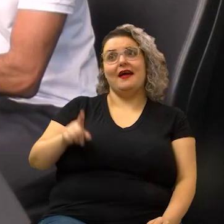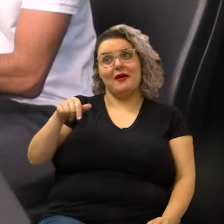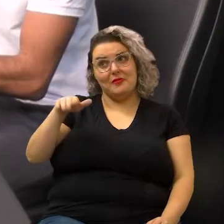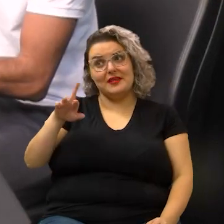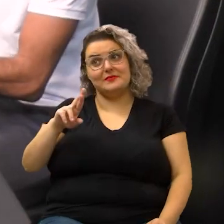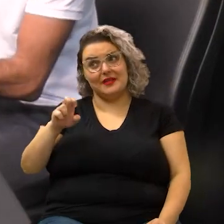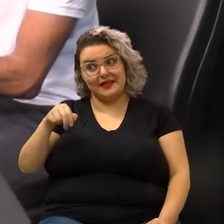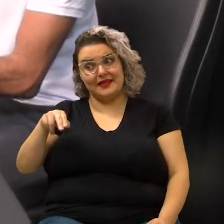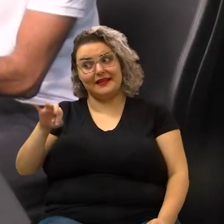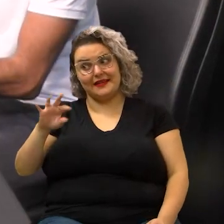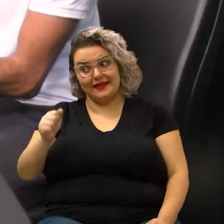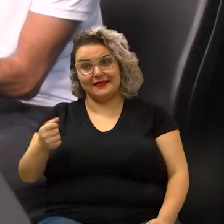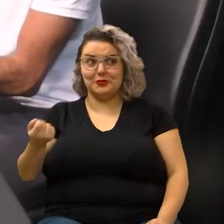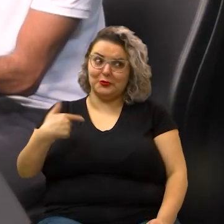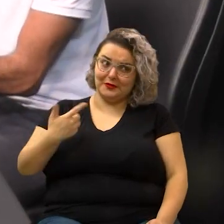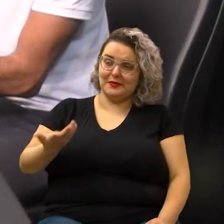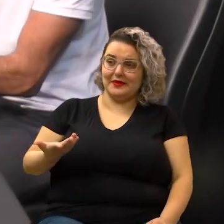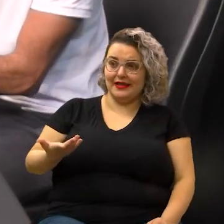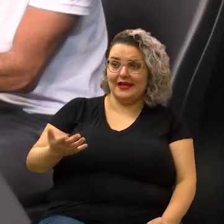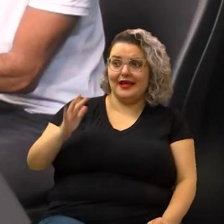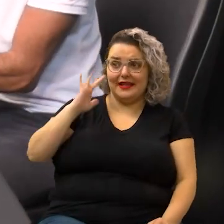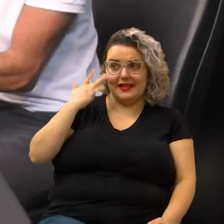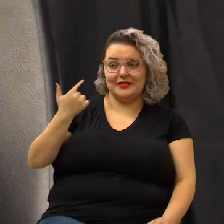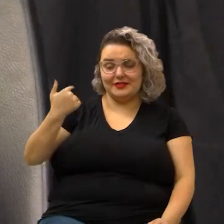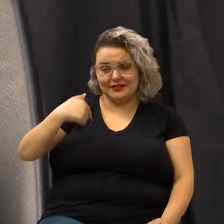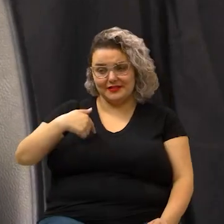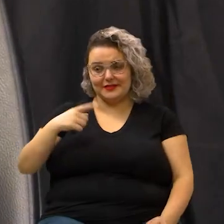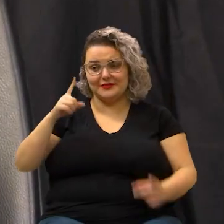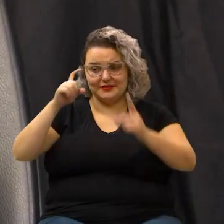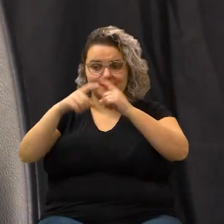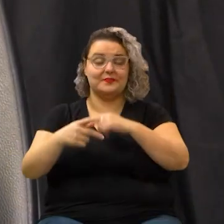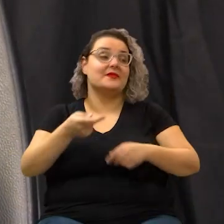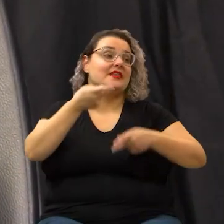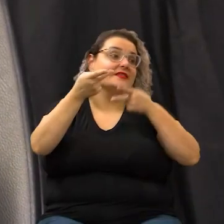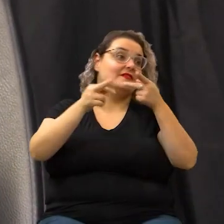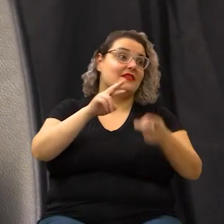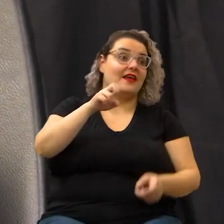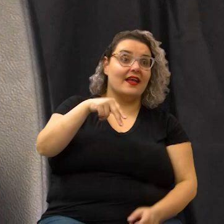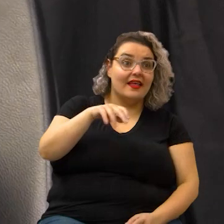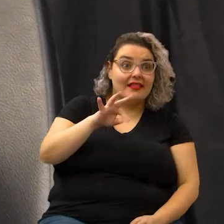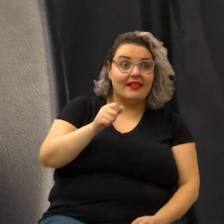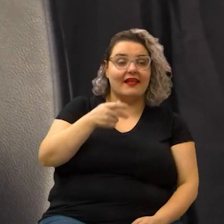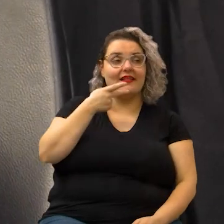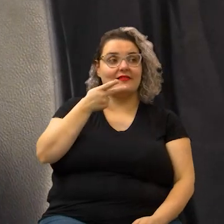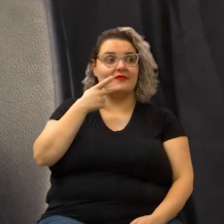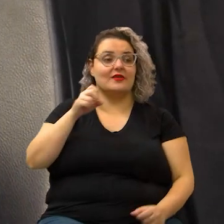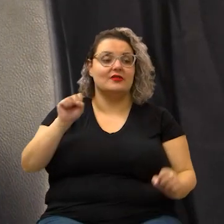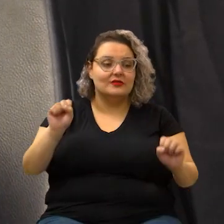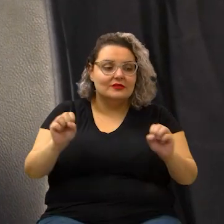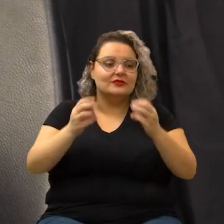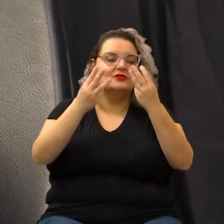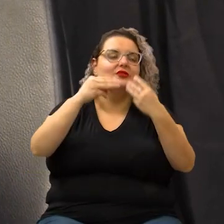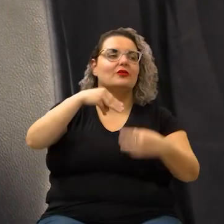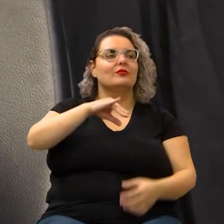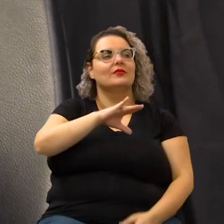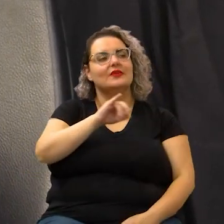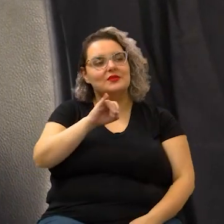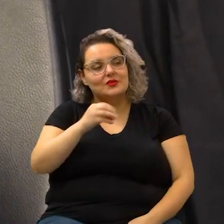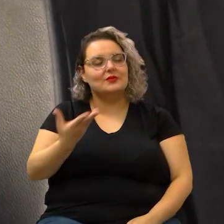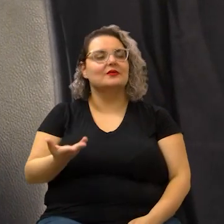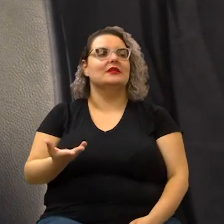acha difícil? E você tem falado bastante, né, da Renata, que ficou com a Renata no